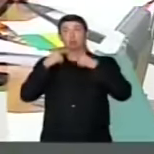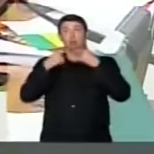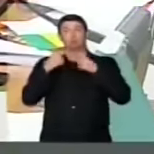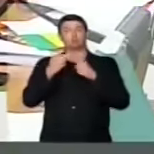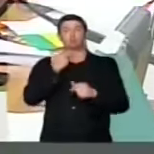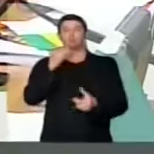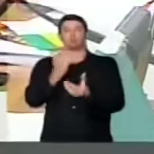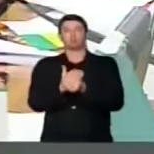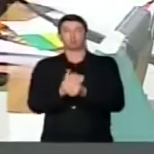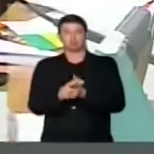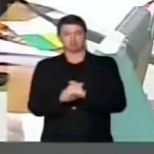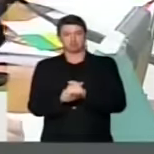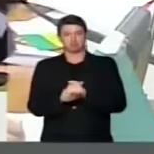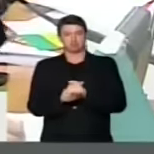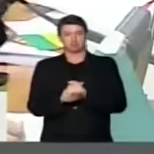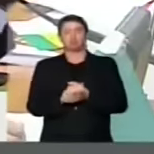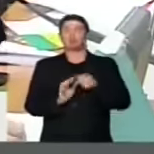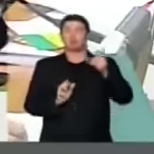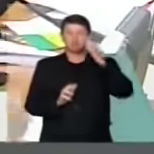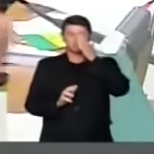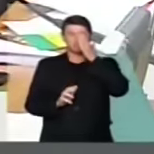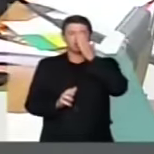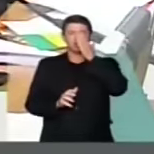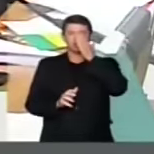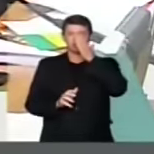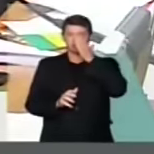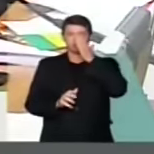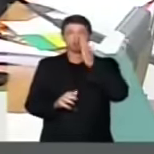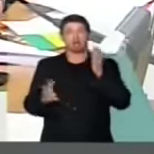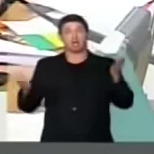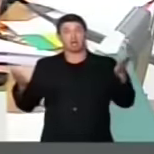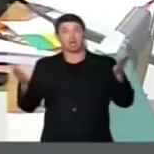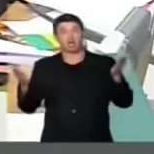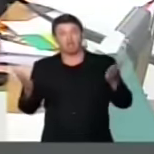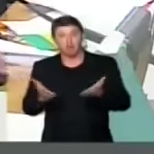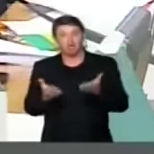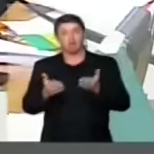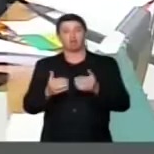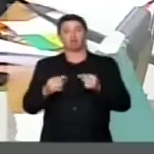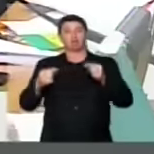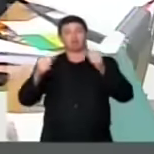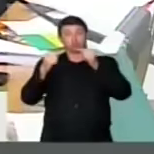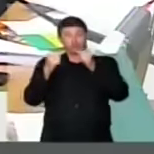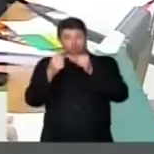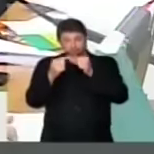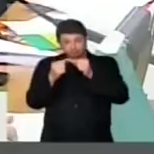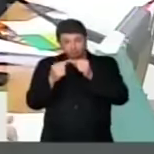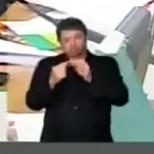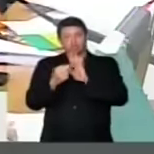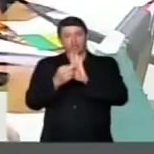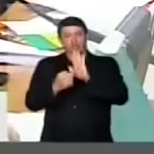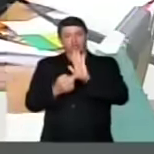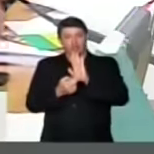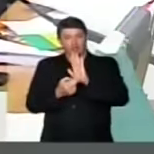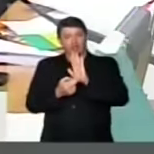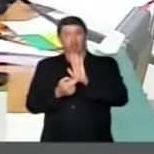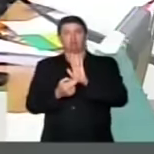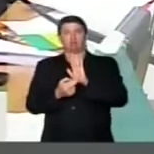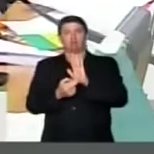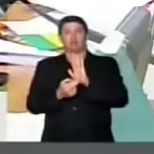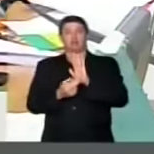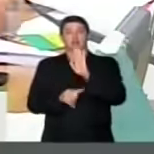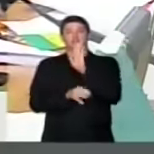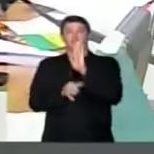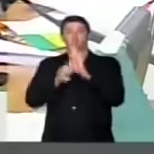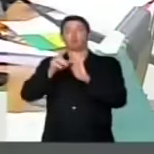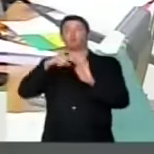pode processar. Ele sabe muito bem que, neste momento procedimental, o brocardo que existe é